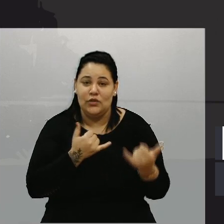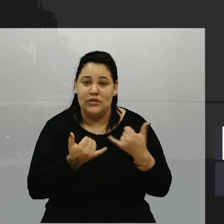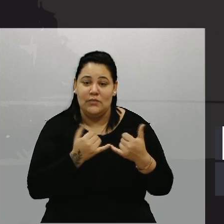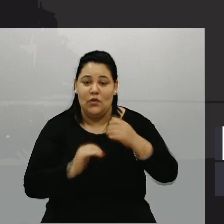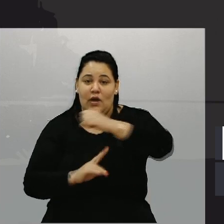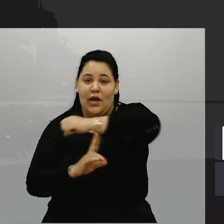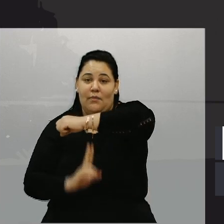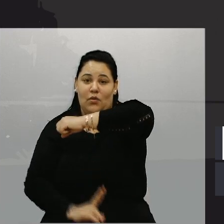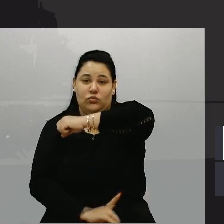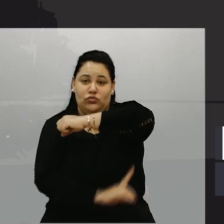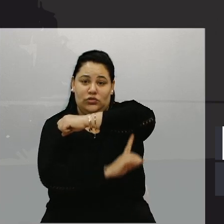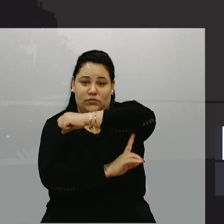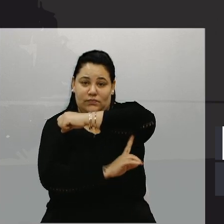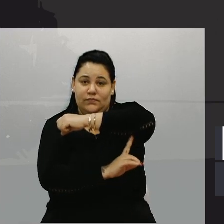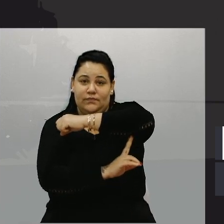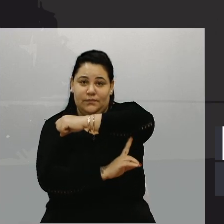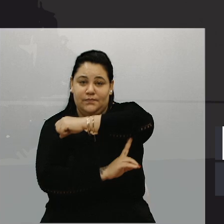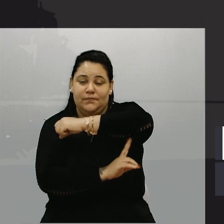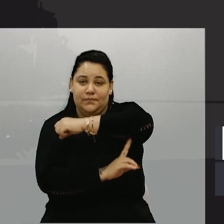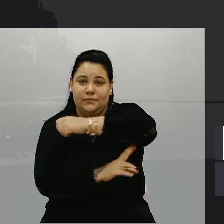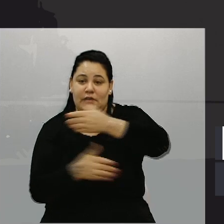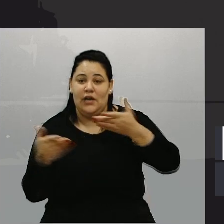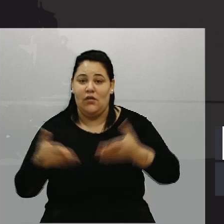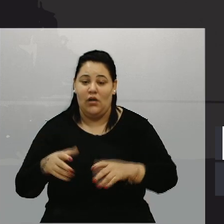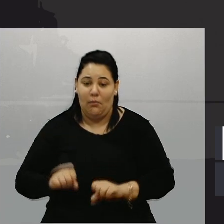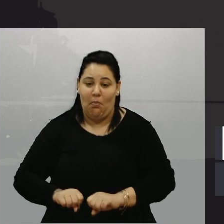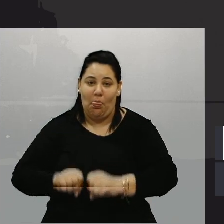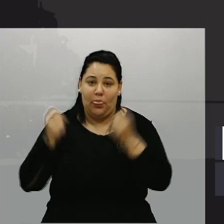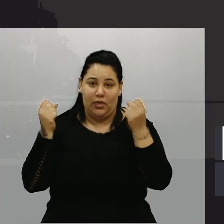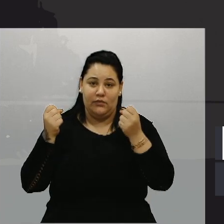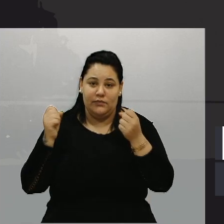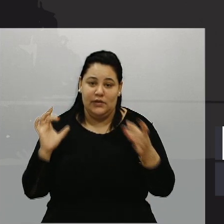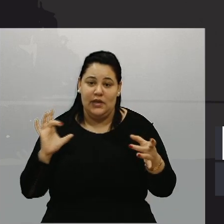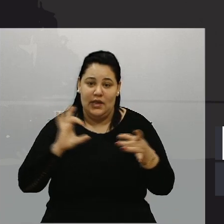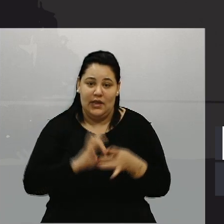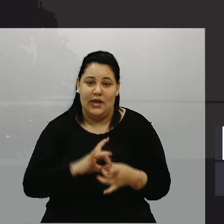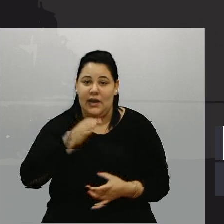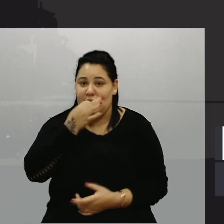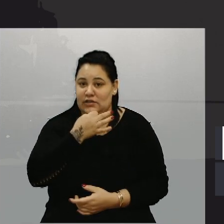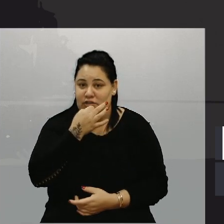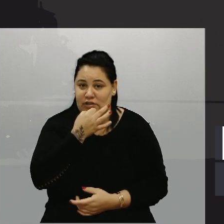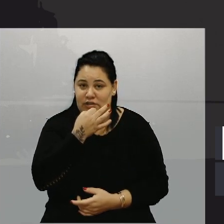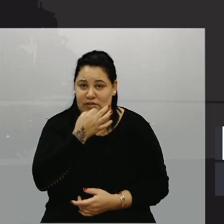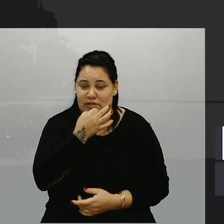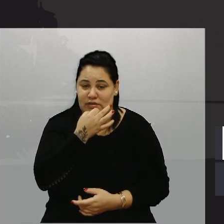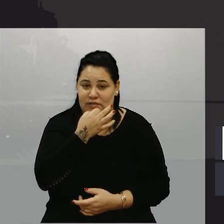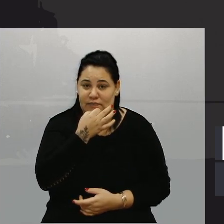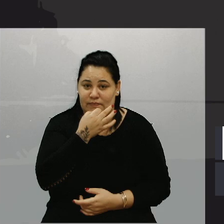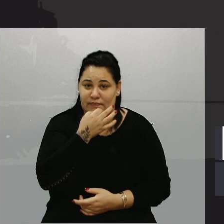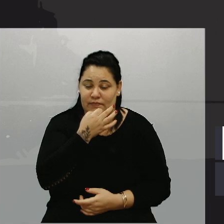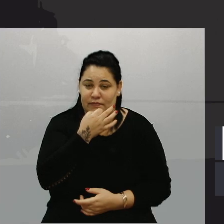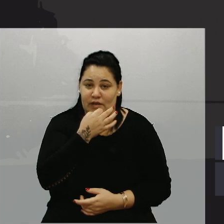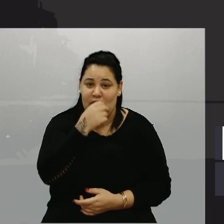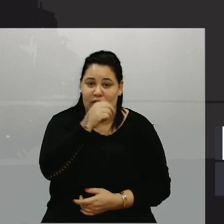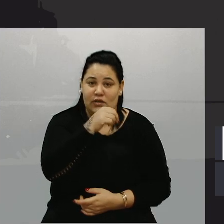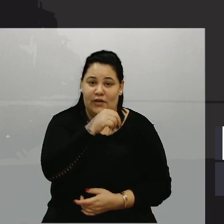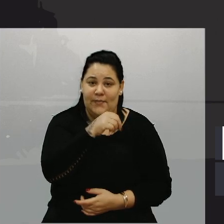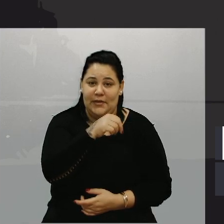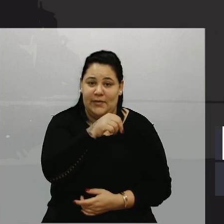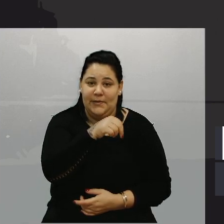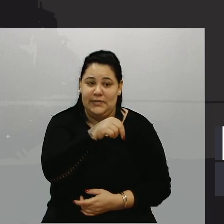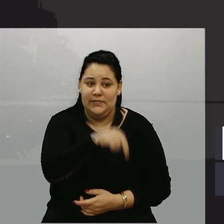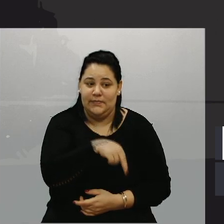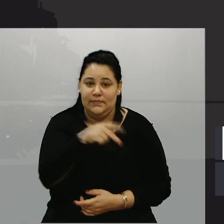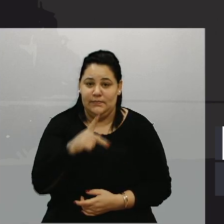foi agora detonada, essa ponte que liga Caxias do Sul a Nova Petrópolis, pois era